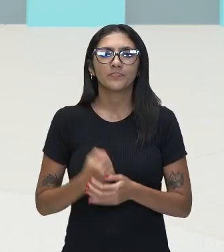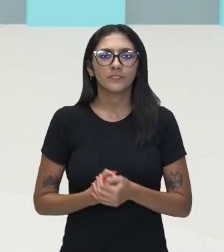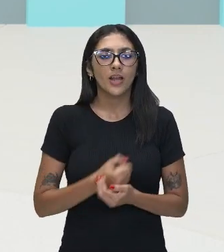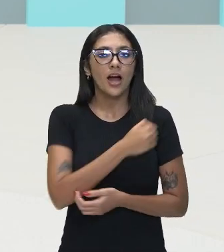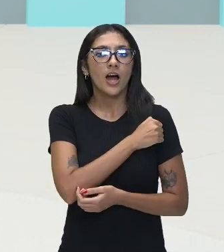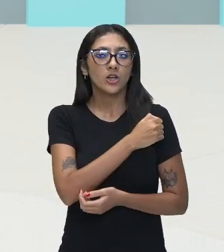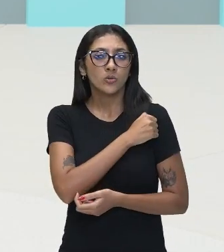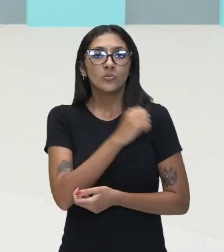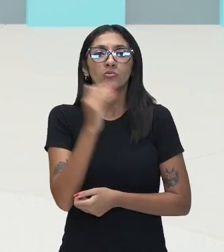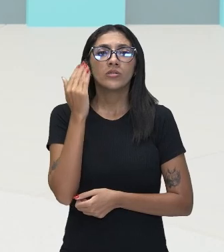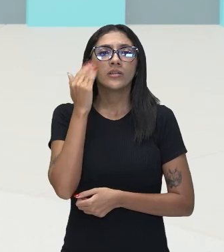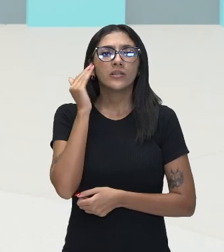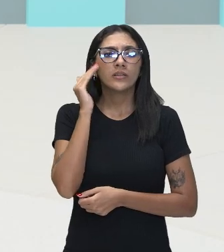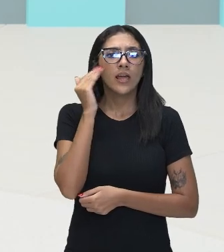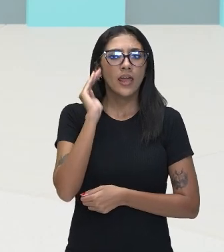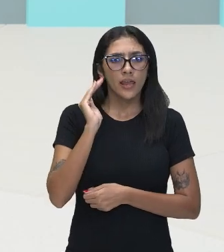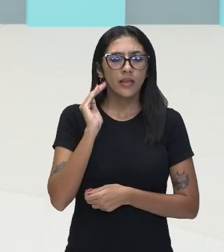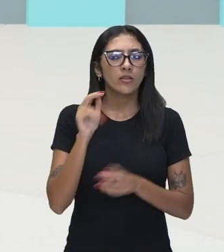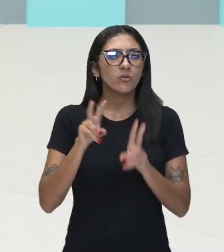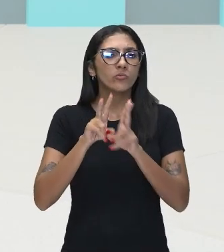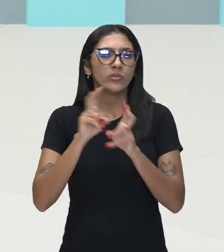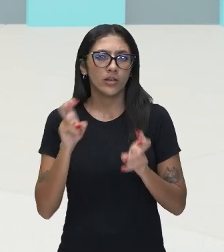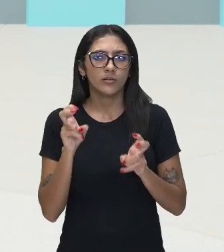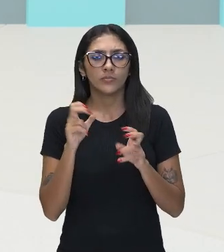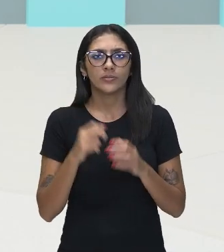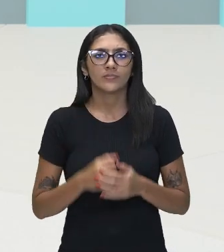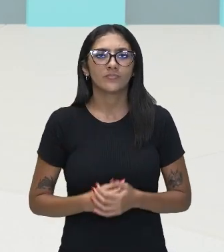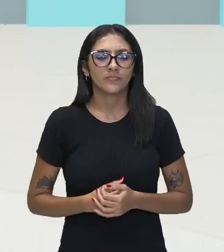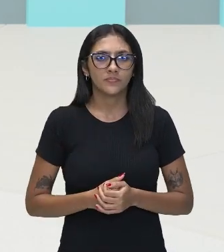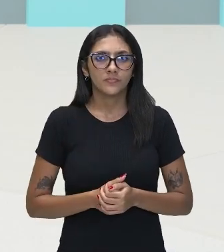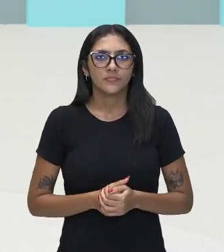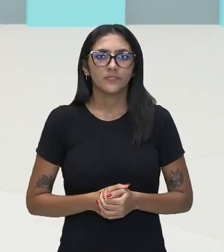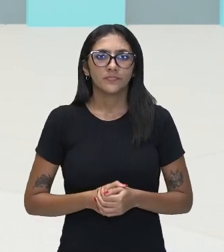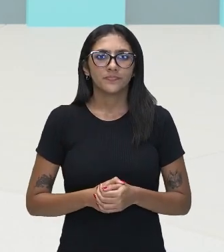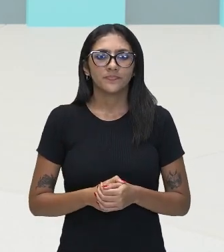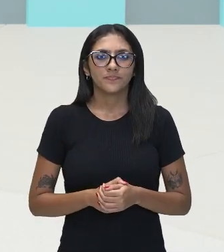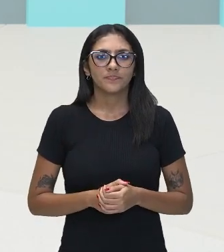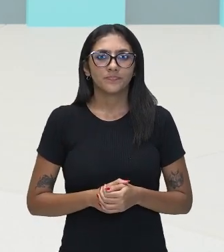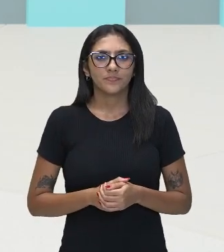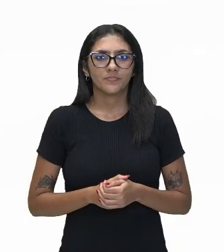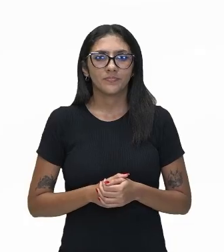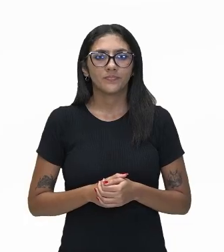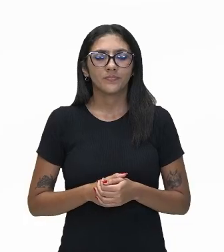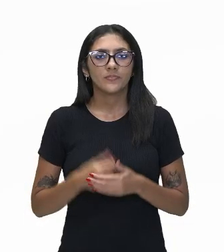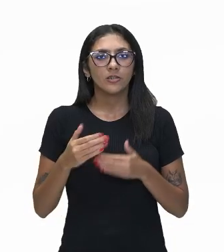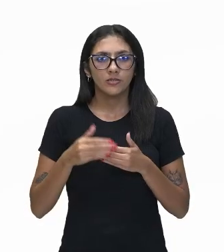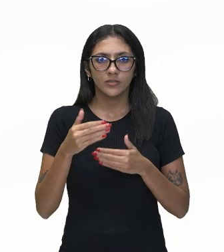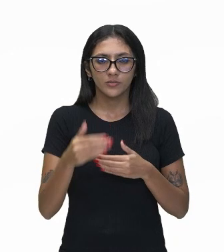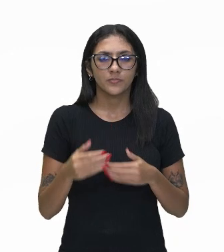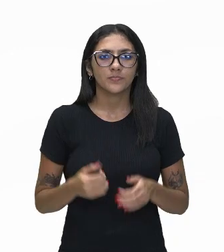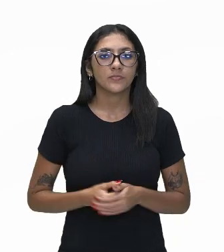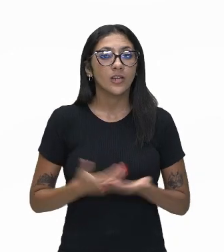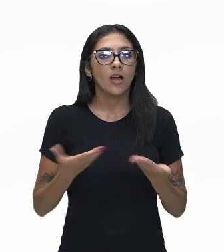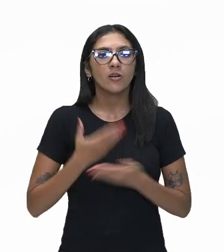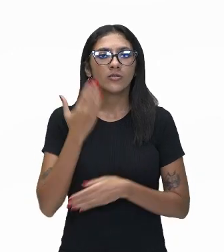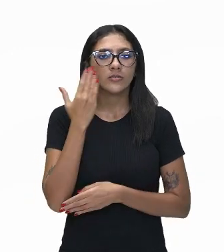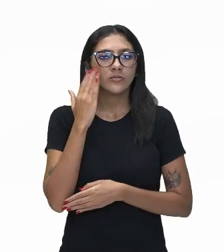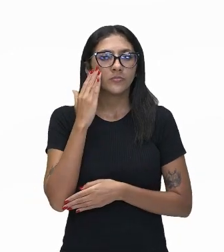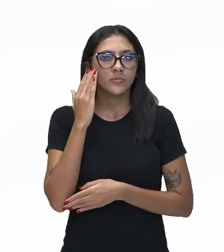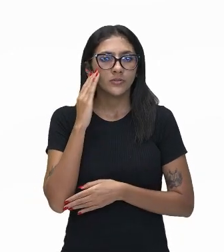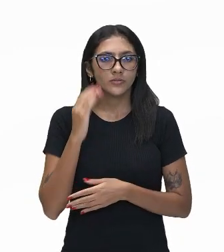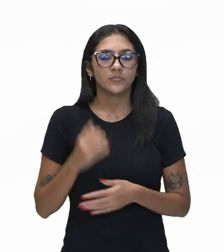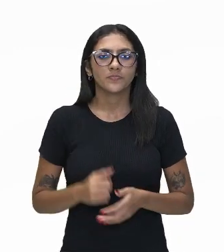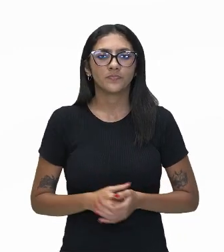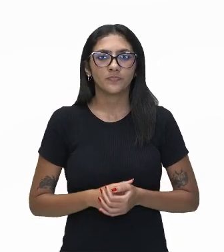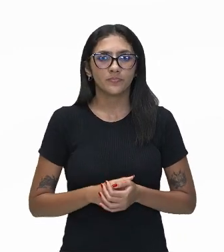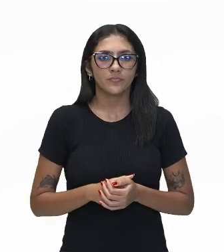a concordância verbal, né? Muito bem. Seguindo, então, vamos entender quando o sujeito